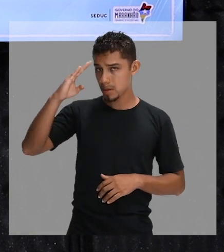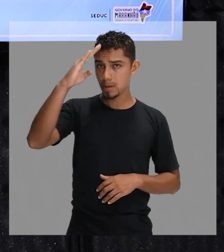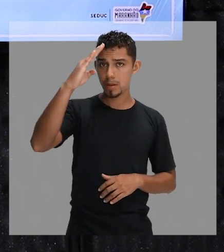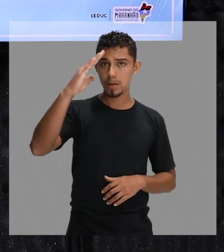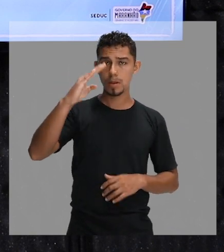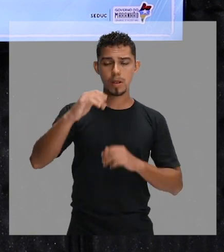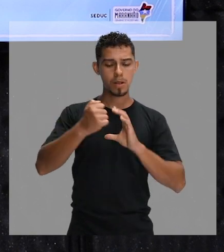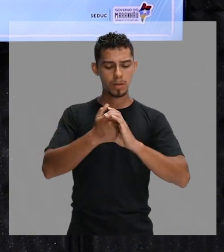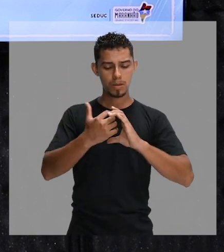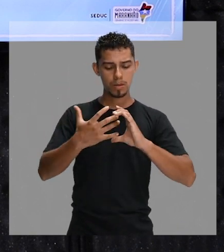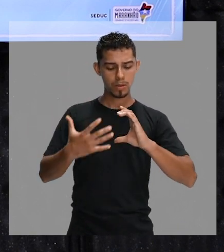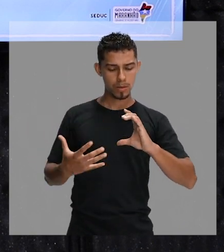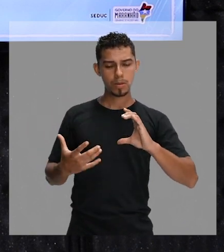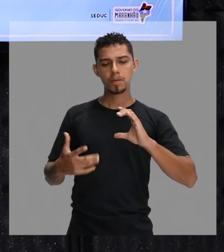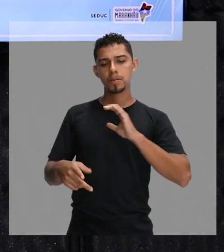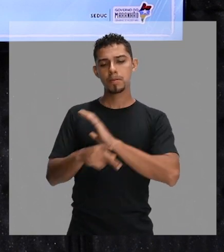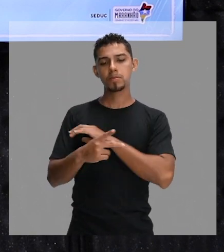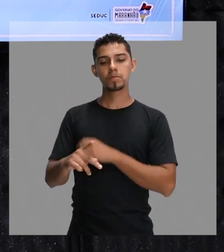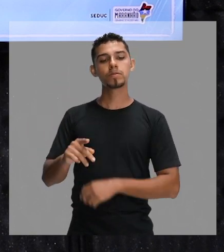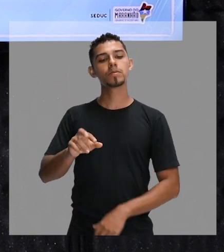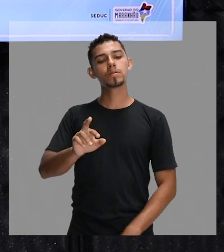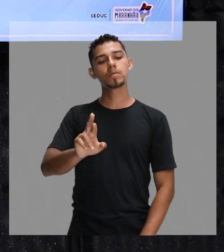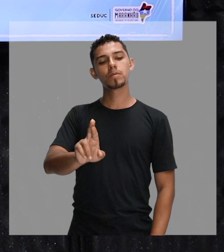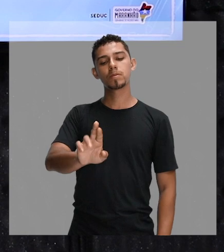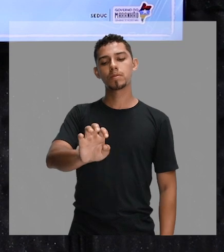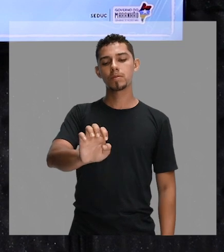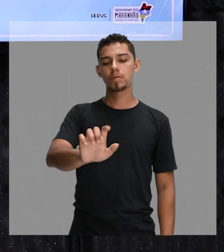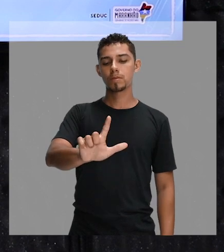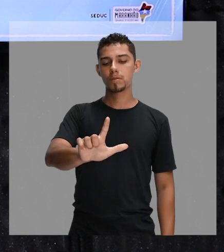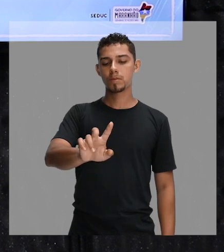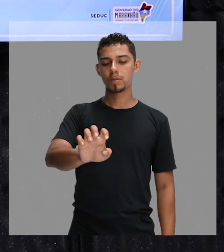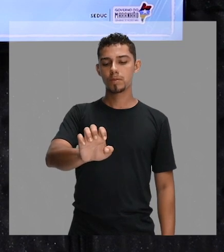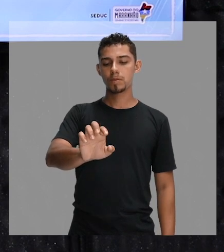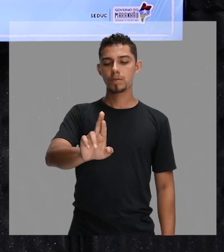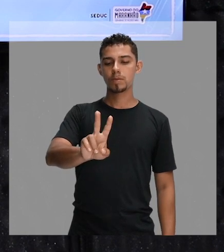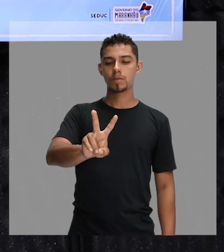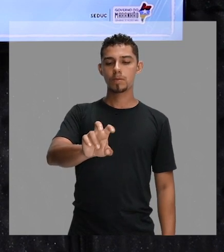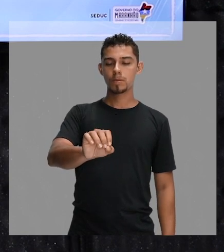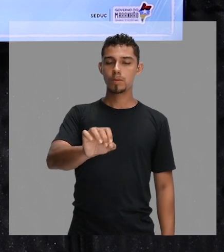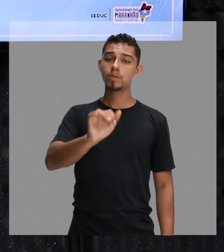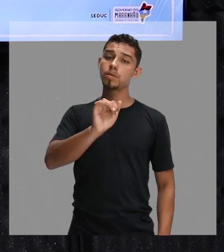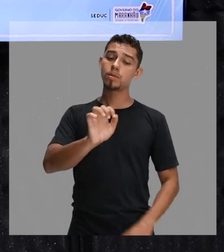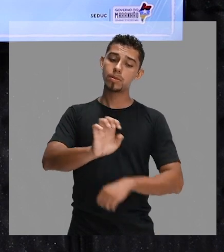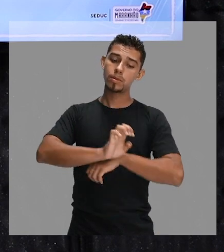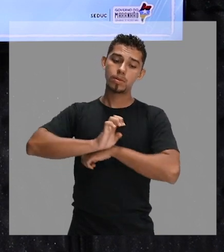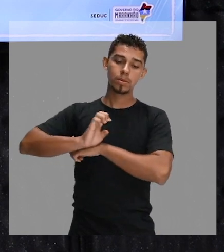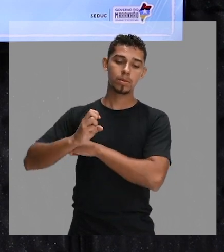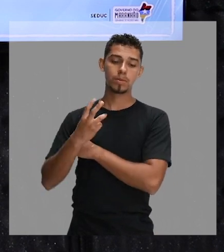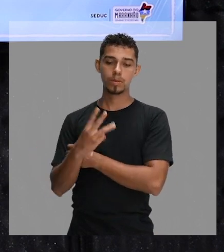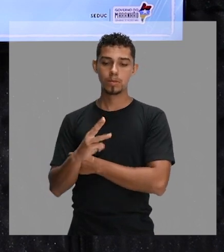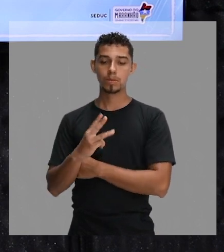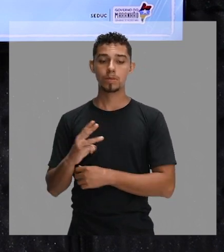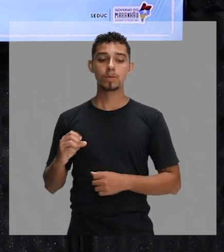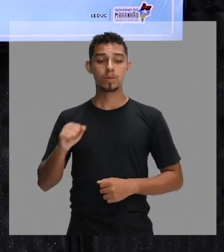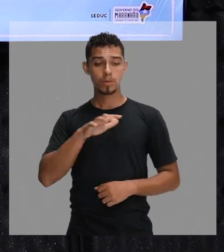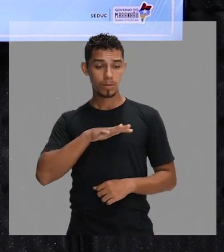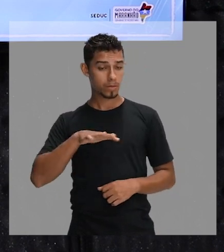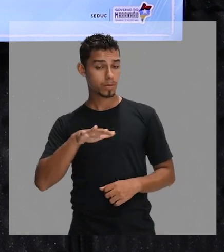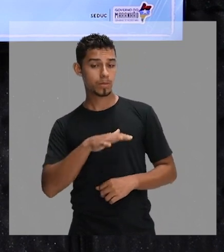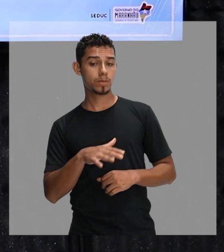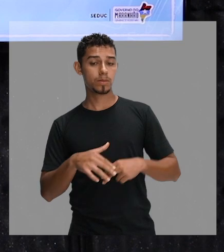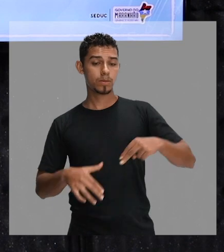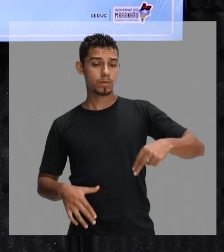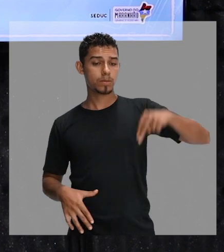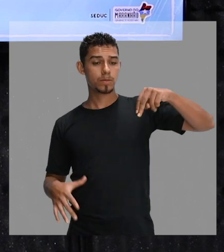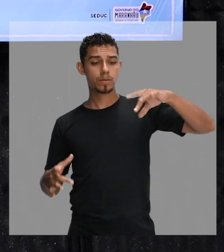características do relevo do nosso estado. As áreas litorâneas, as áreas que estão aqui